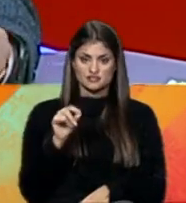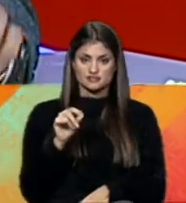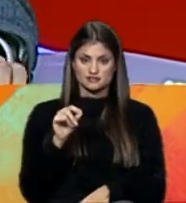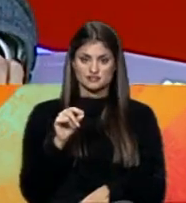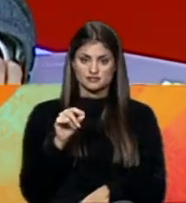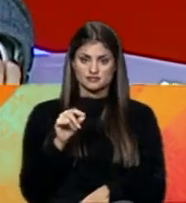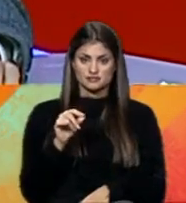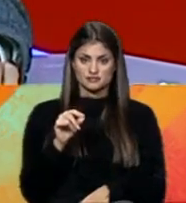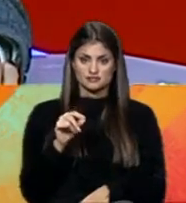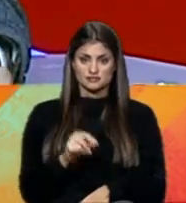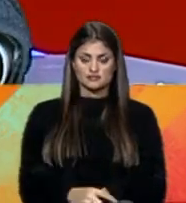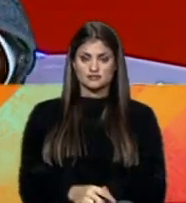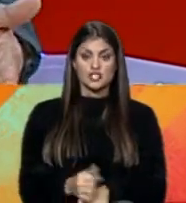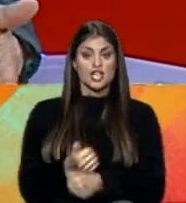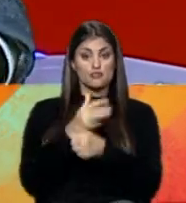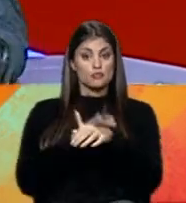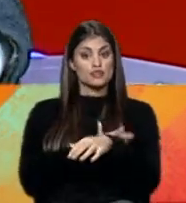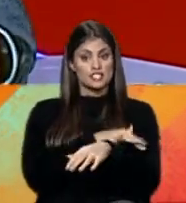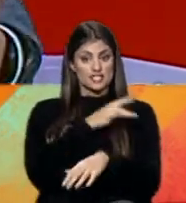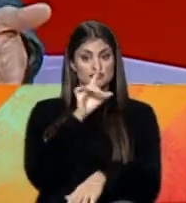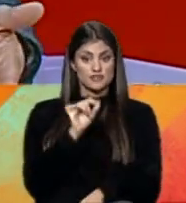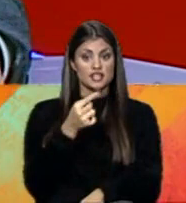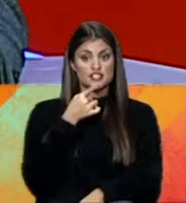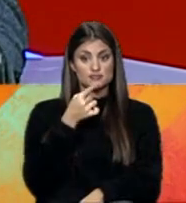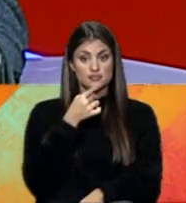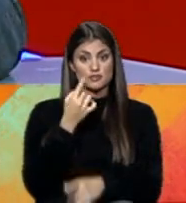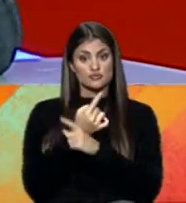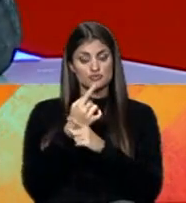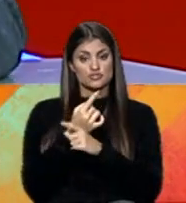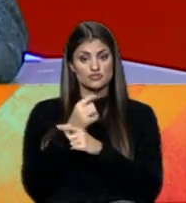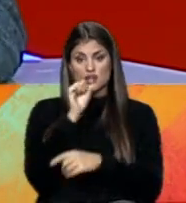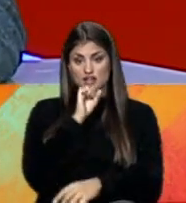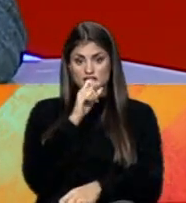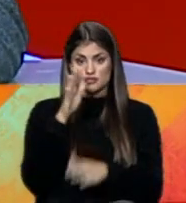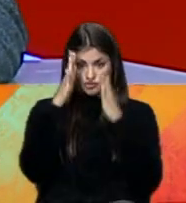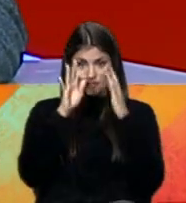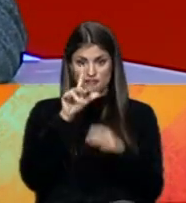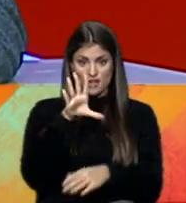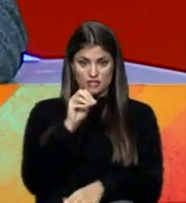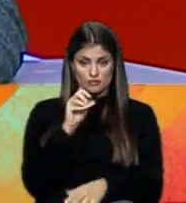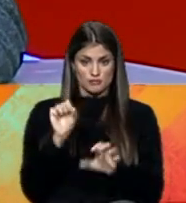das e músicas. E boa poesia. Boa poesia. E que se perceba aquilo que se está a cantar. Exatamente. Chef El Loureiro, uma salva de